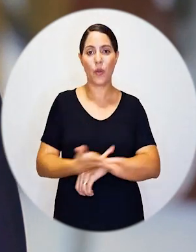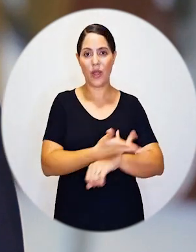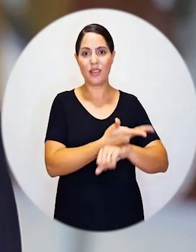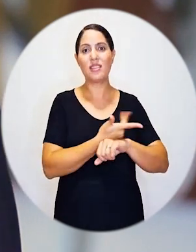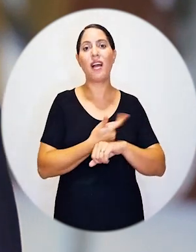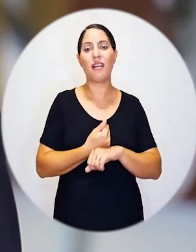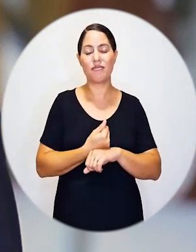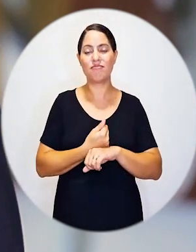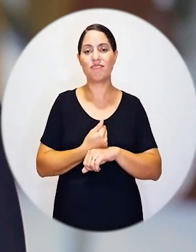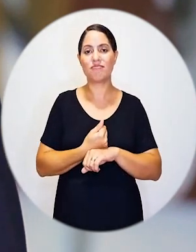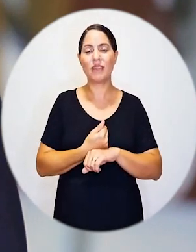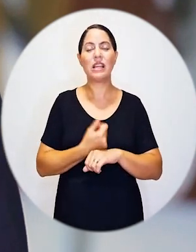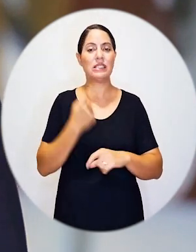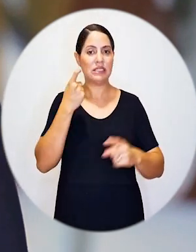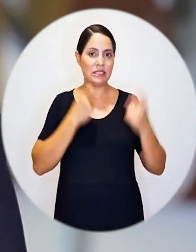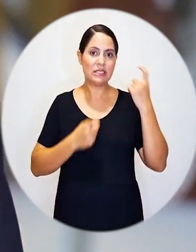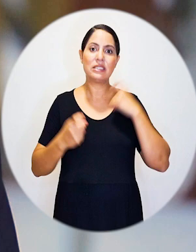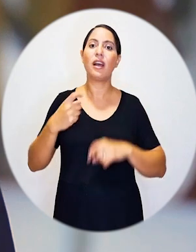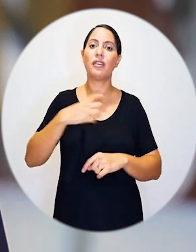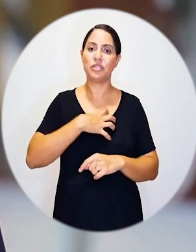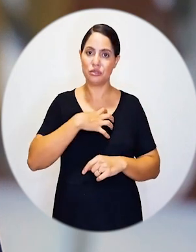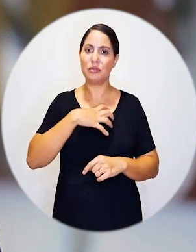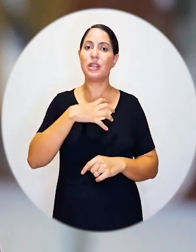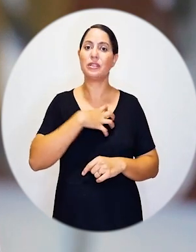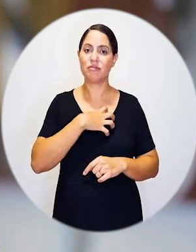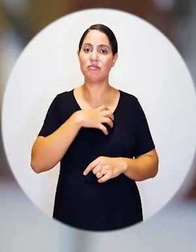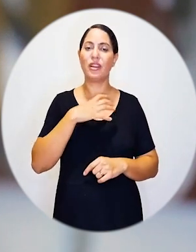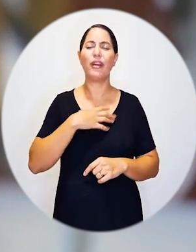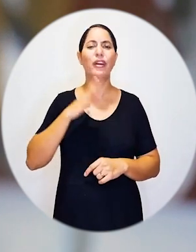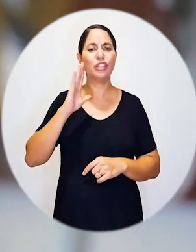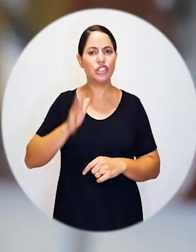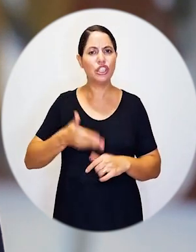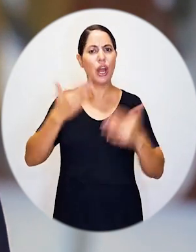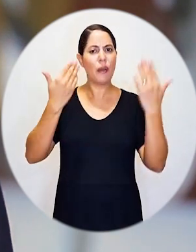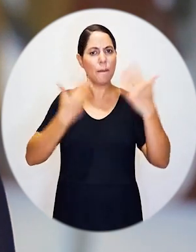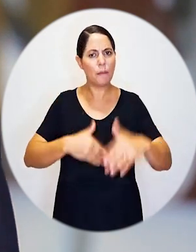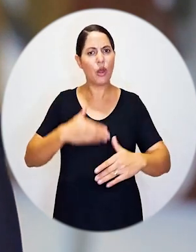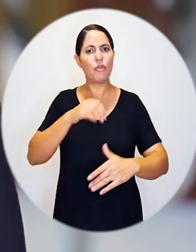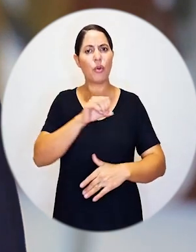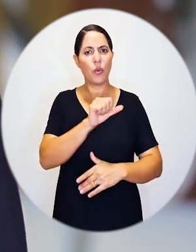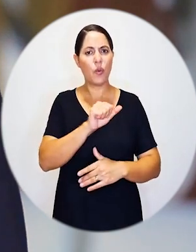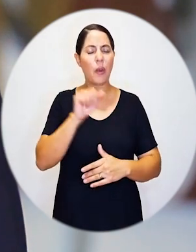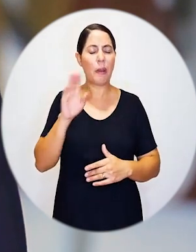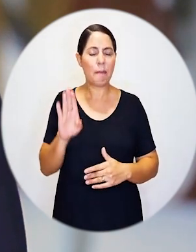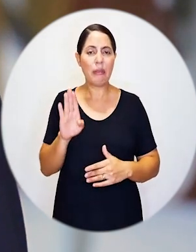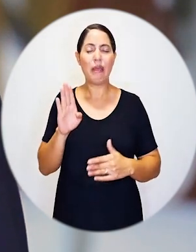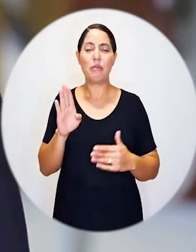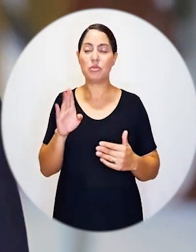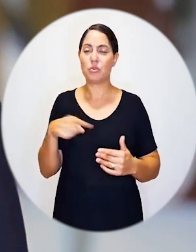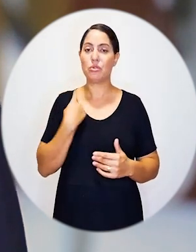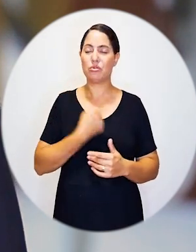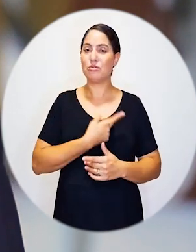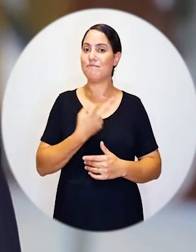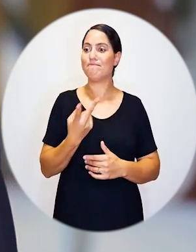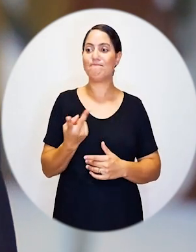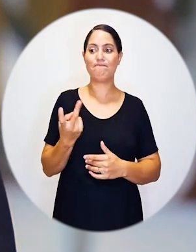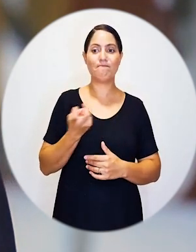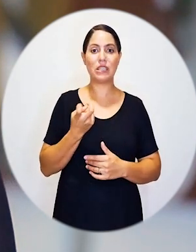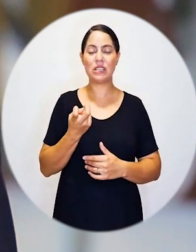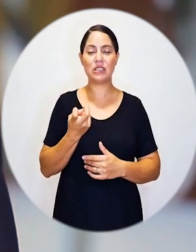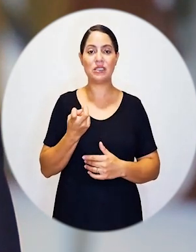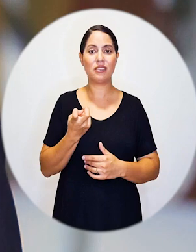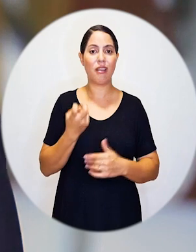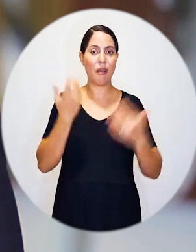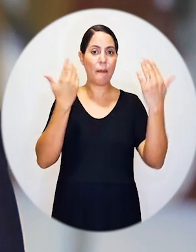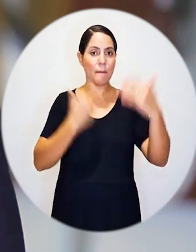com qualidade. Essa preocupação vem refletida nos resultados dos últimos exames de ordem, com baixos níveis